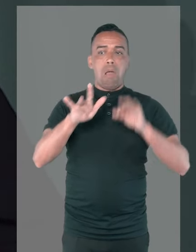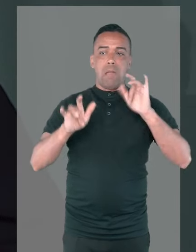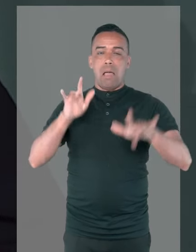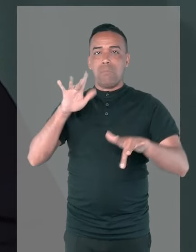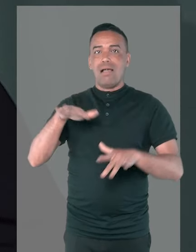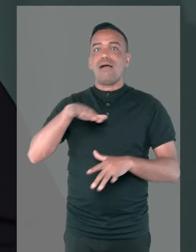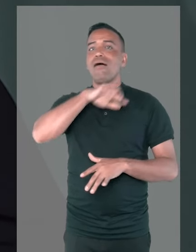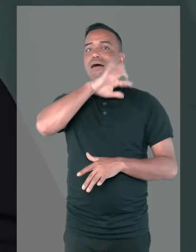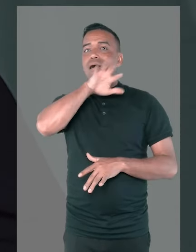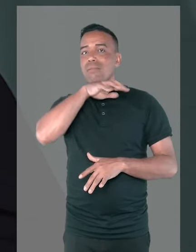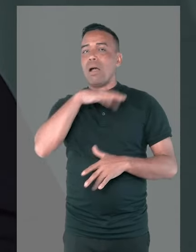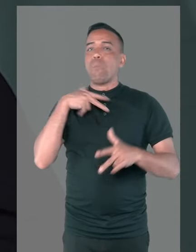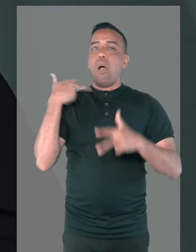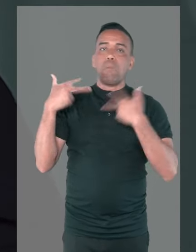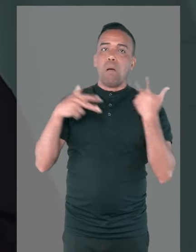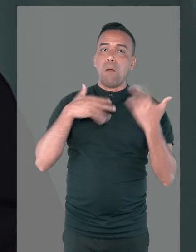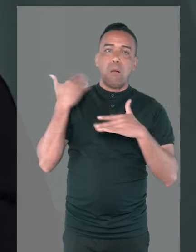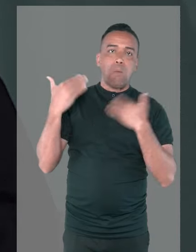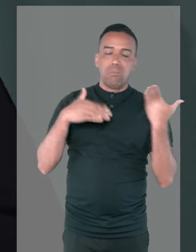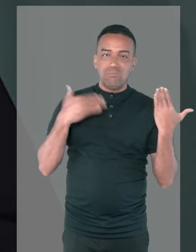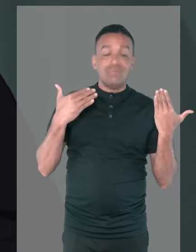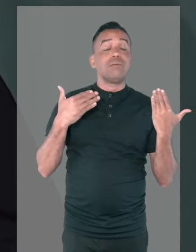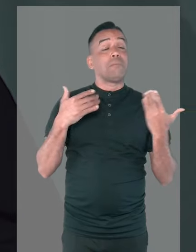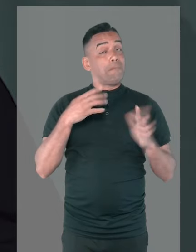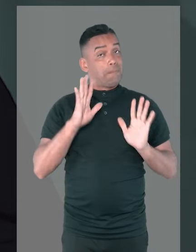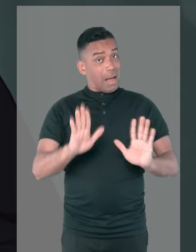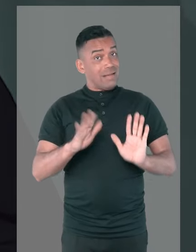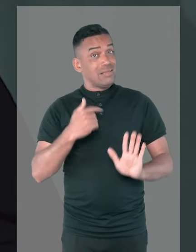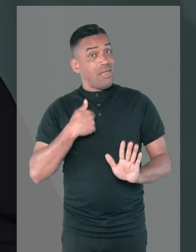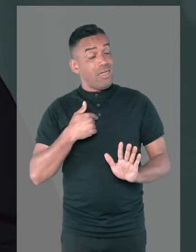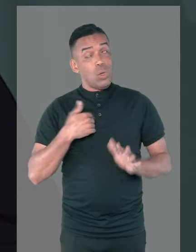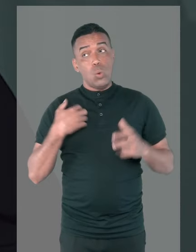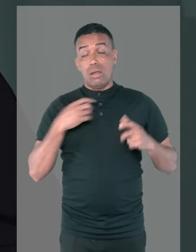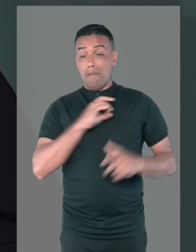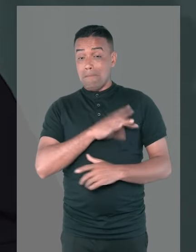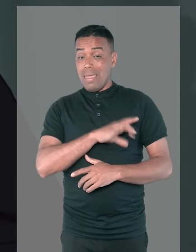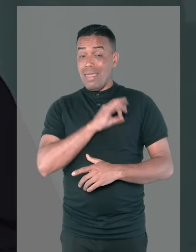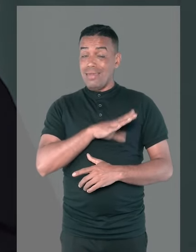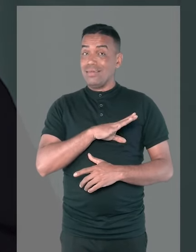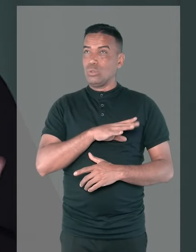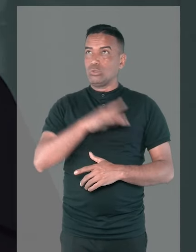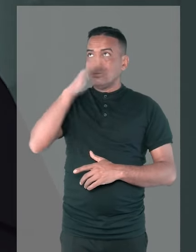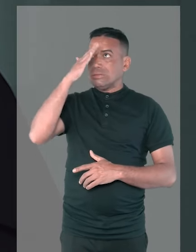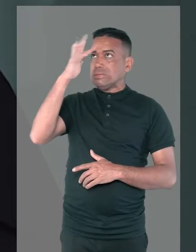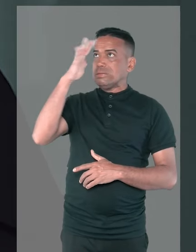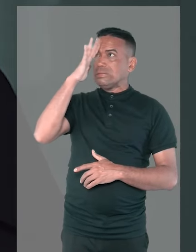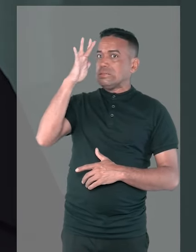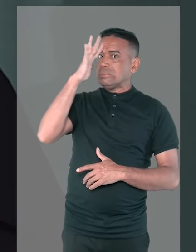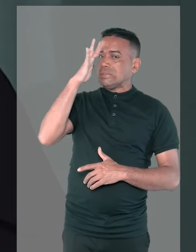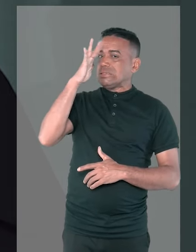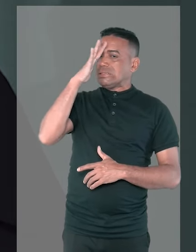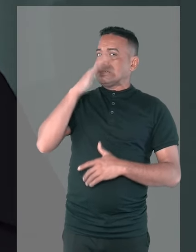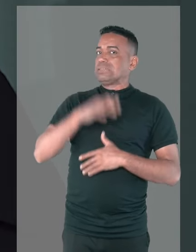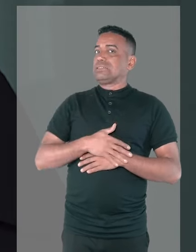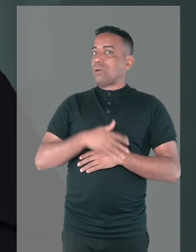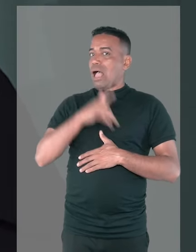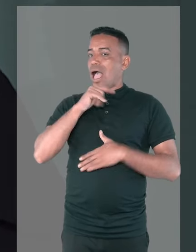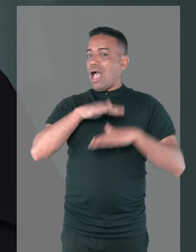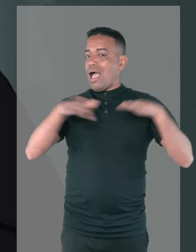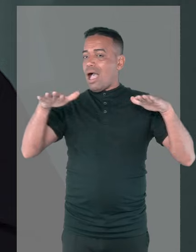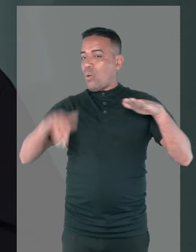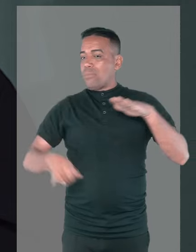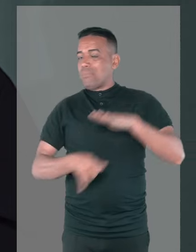animais morrendo, mas ainda assim eu sou muito tomado pela minha imaginação e sempre tenho medo. E talvez